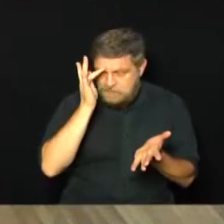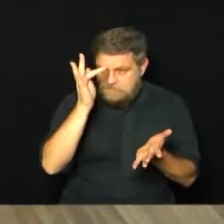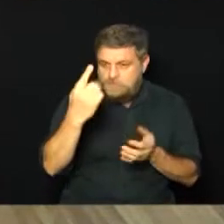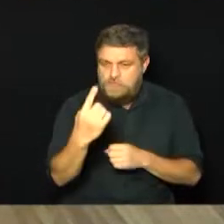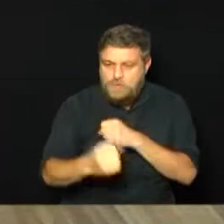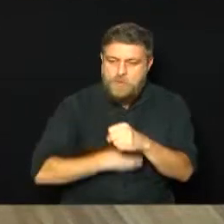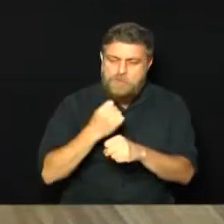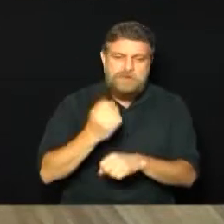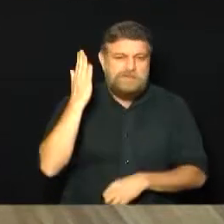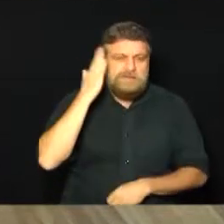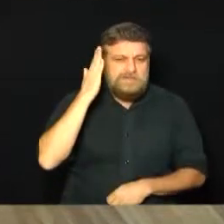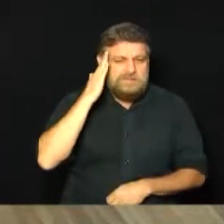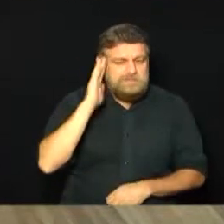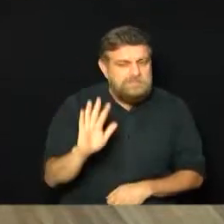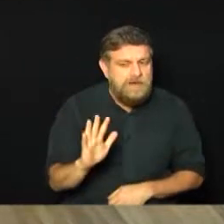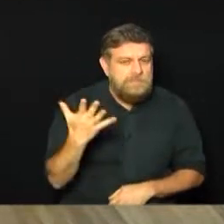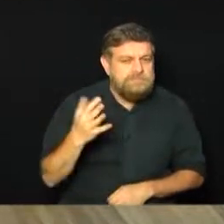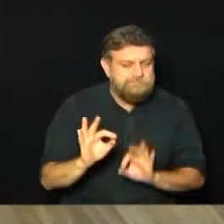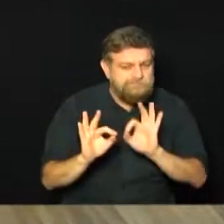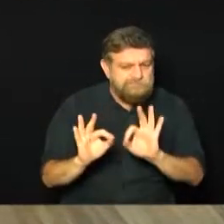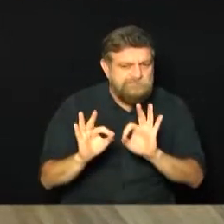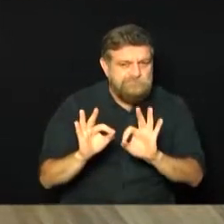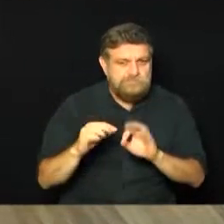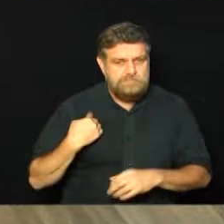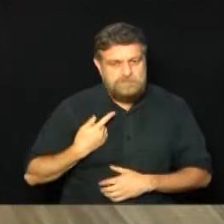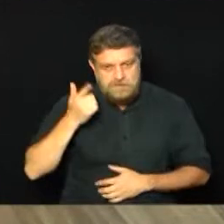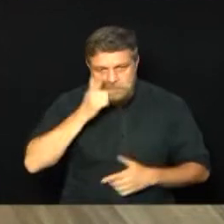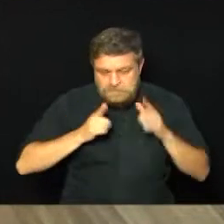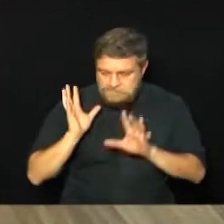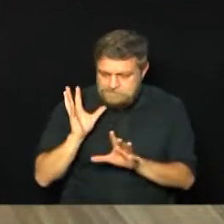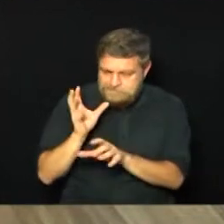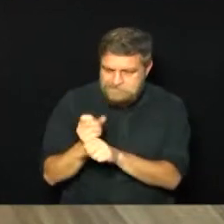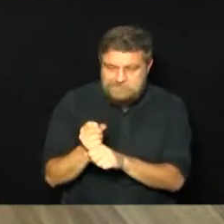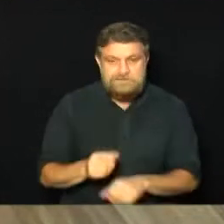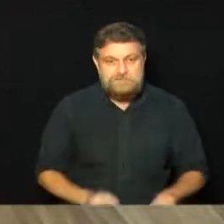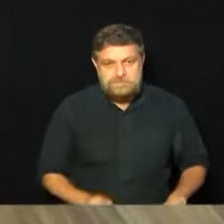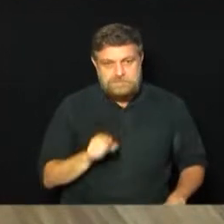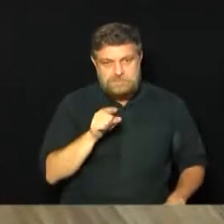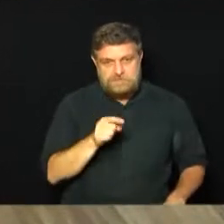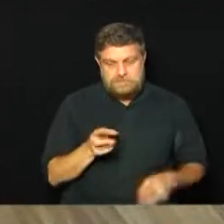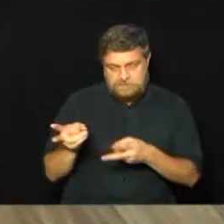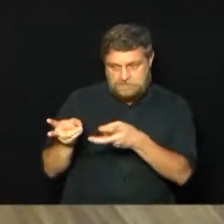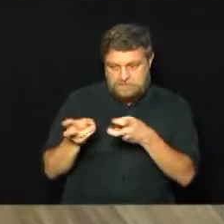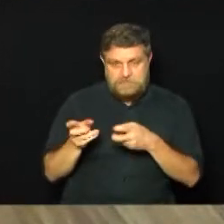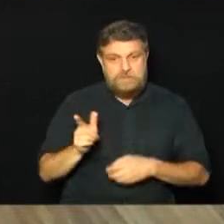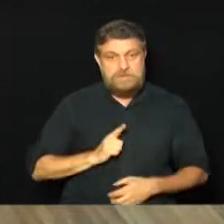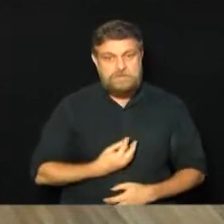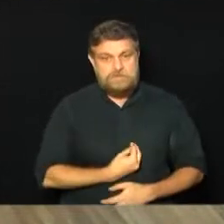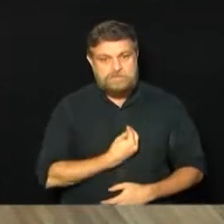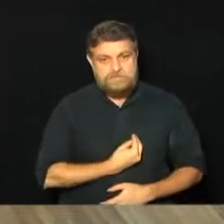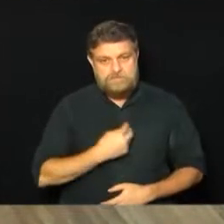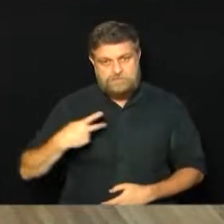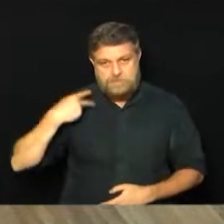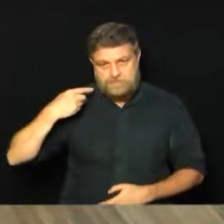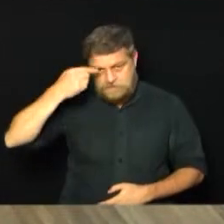para ver se vai dar certo em 2023, se a gente vai conseguir tudo. Bom, você aí de casa já percebeu, nós estamos com o vereador Paulo Gaspar